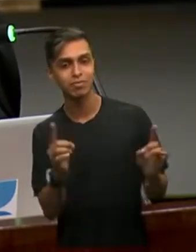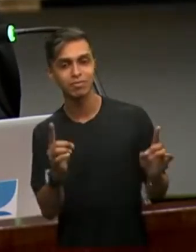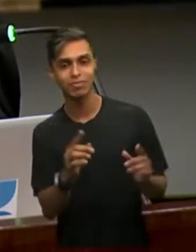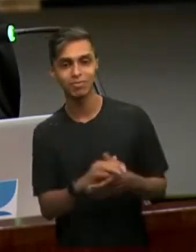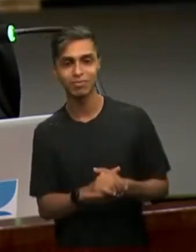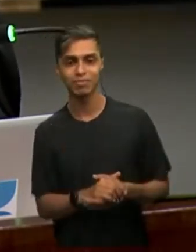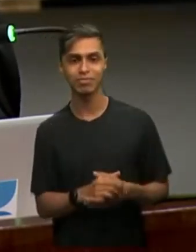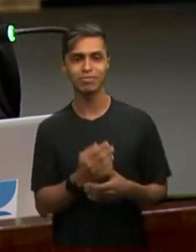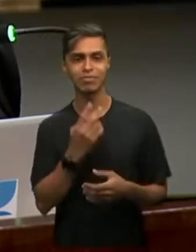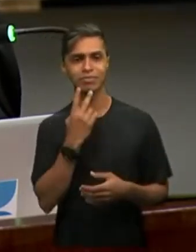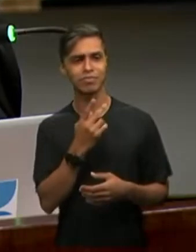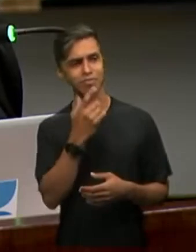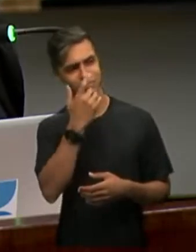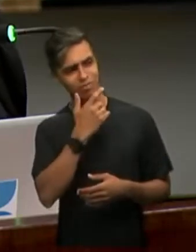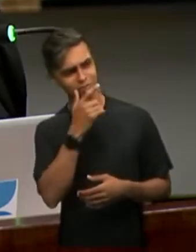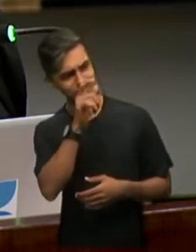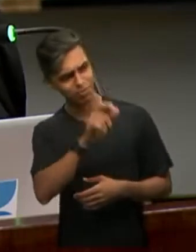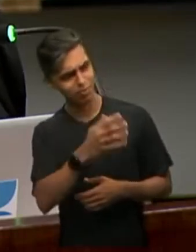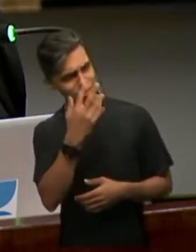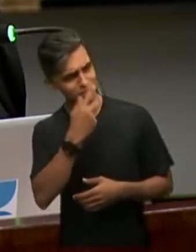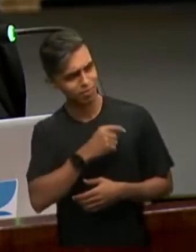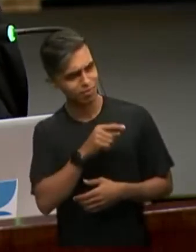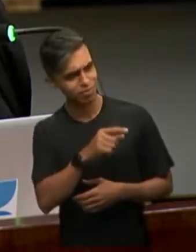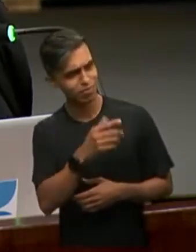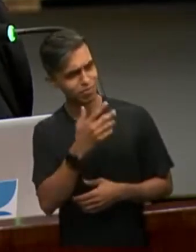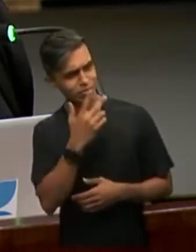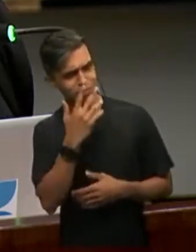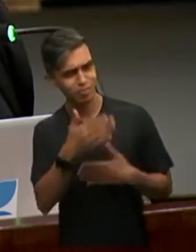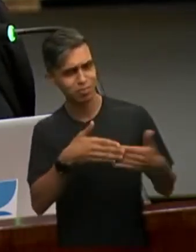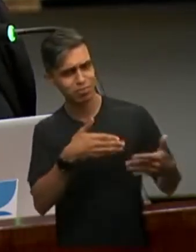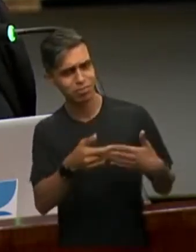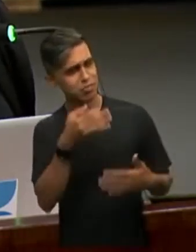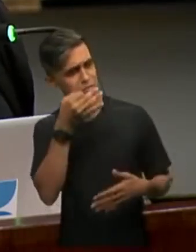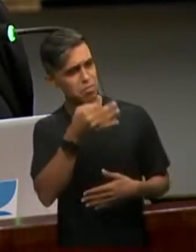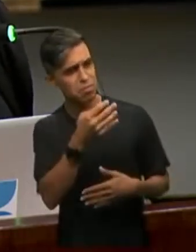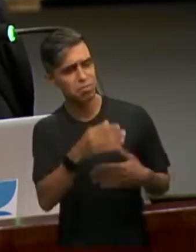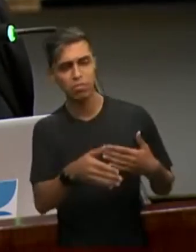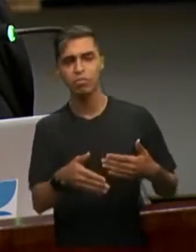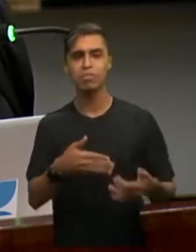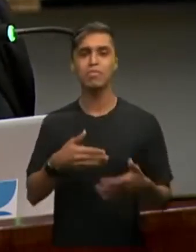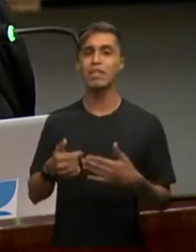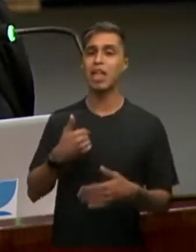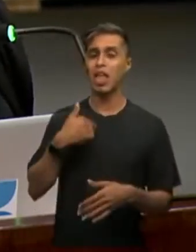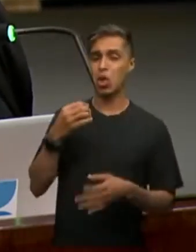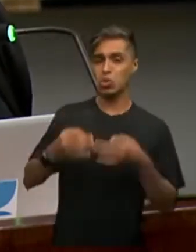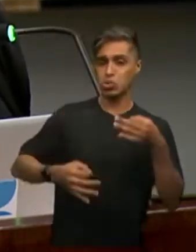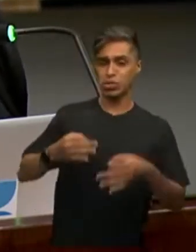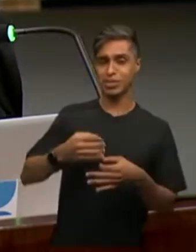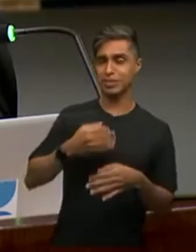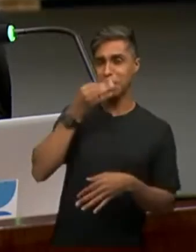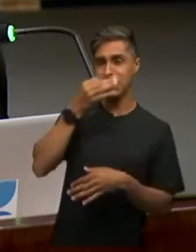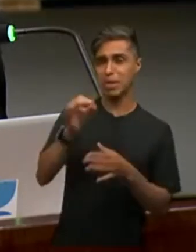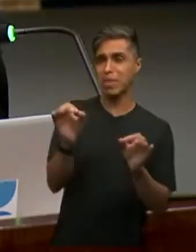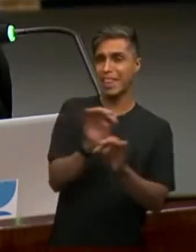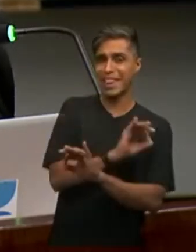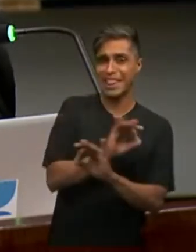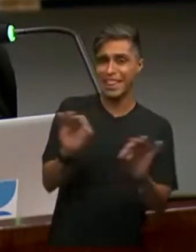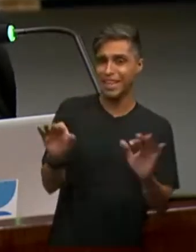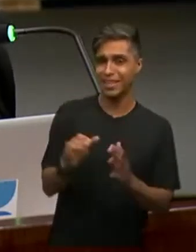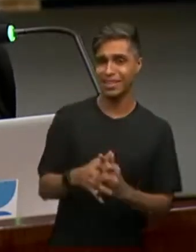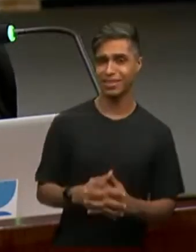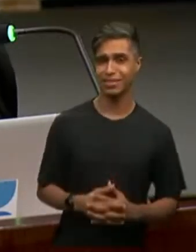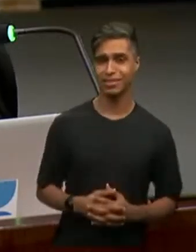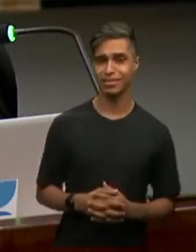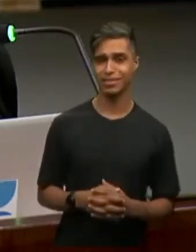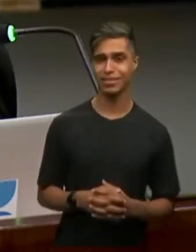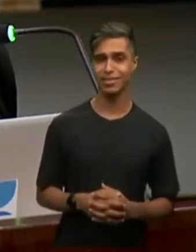achava que ele ia falar que o senhor era bonito ele falou por a senhora não me acha não eu não acho nada juiz não acha nada né e e acho